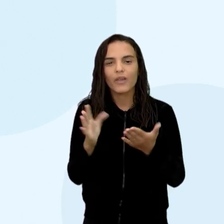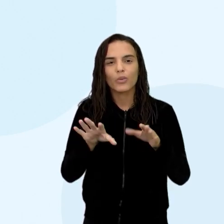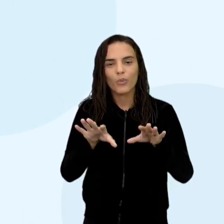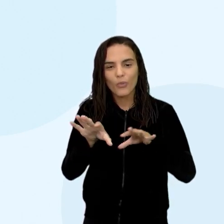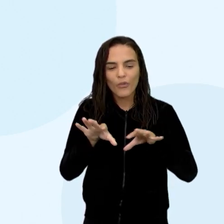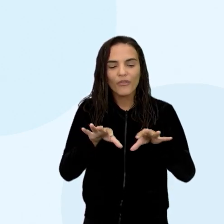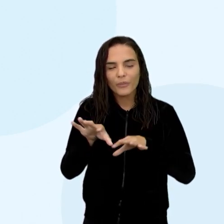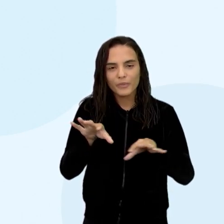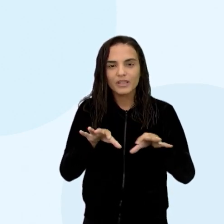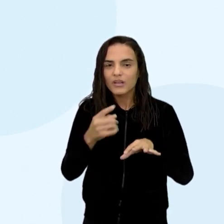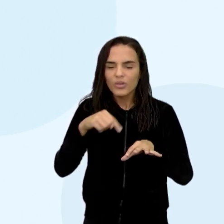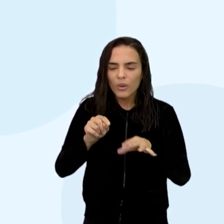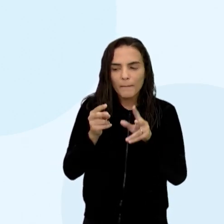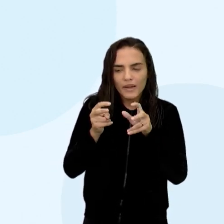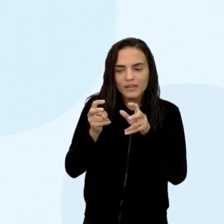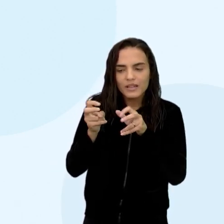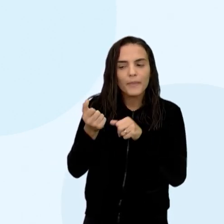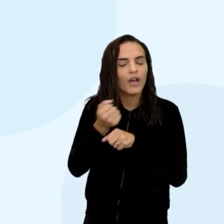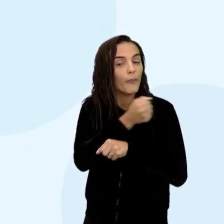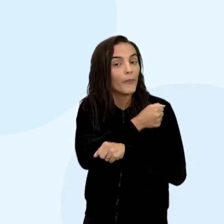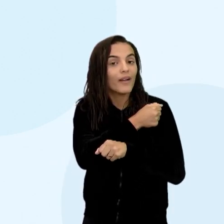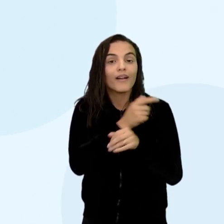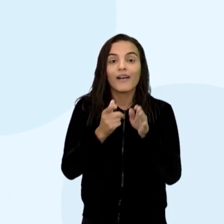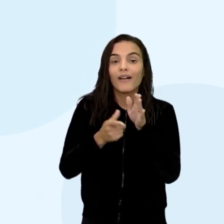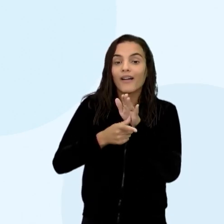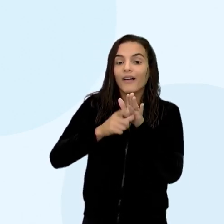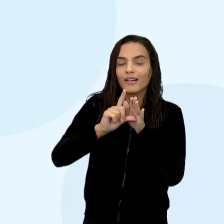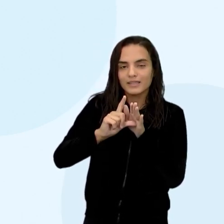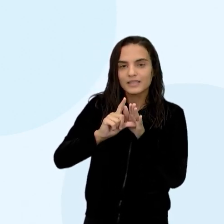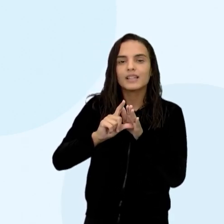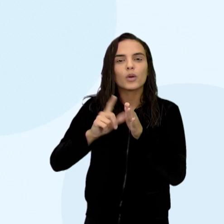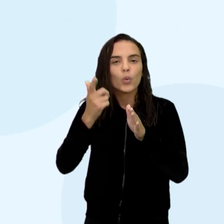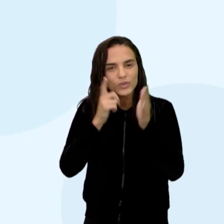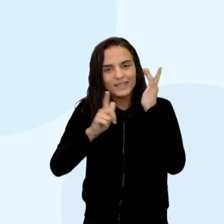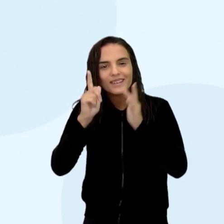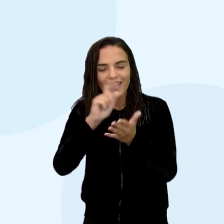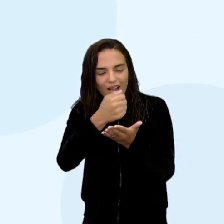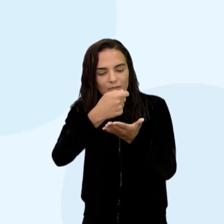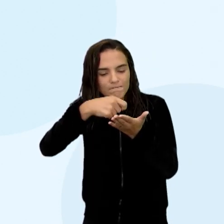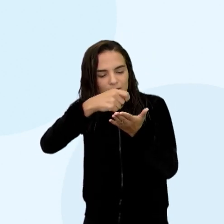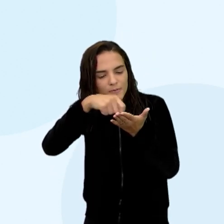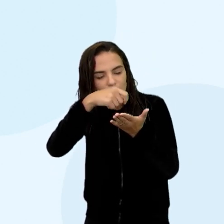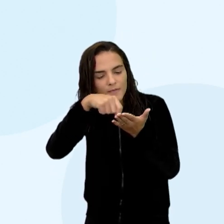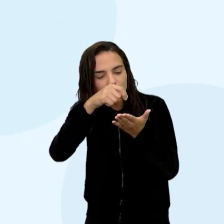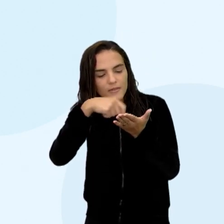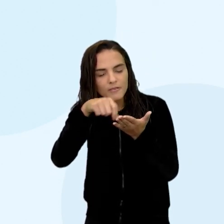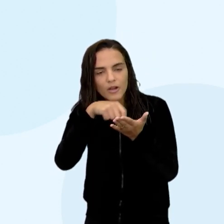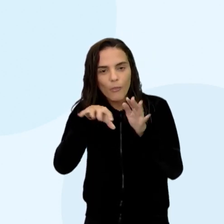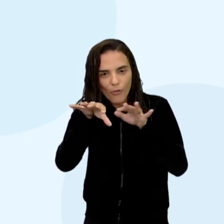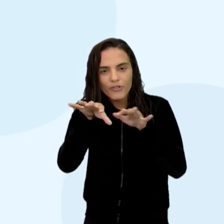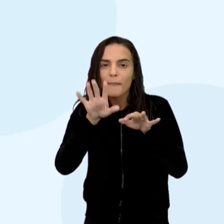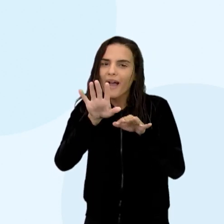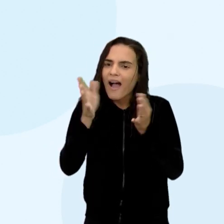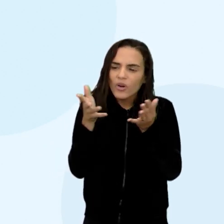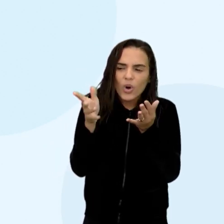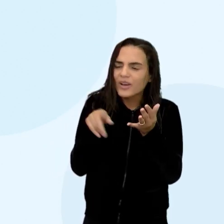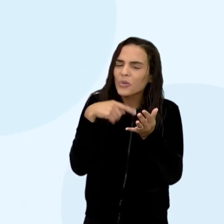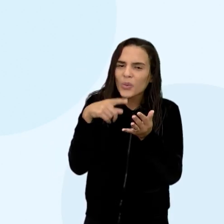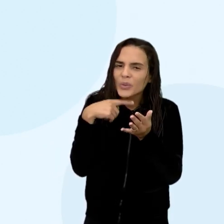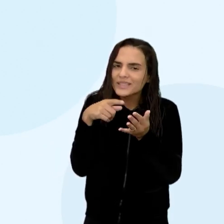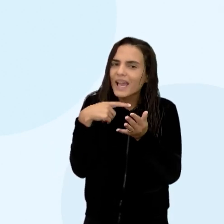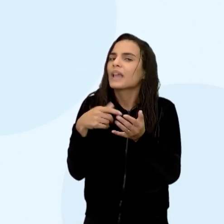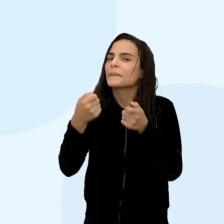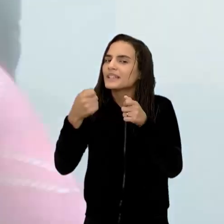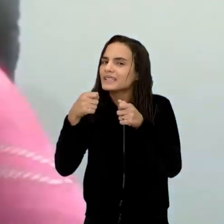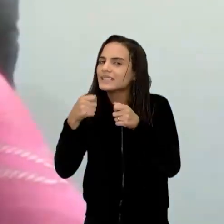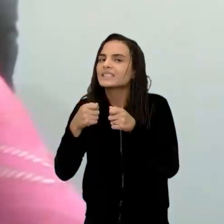movimento. Então, se a gente percebe que aquele aluno antes ele pegava no lápis, antes ele conseguia fazer aquele movimento de pinça, agora ele já não consegue mais, você tem que pôr a